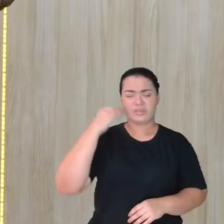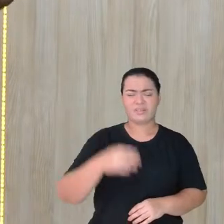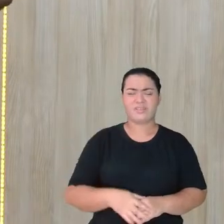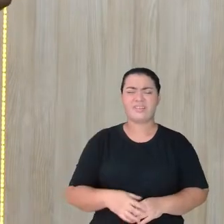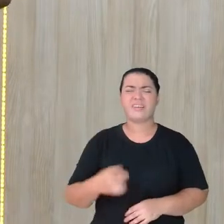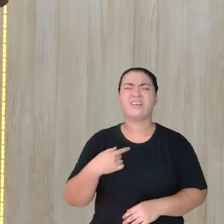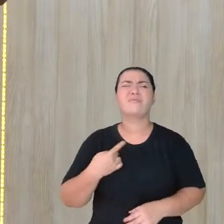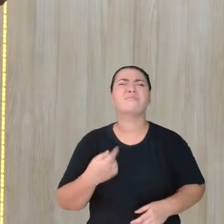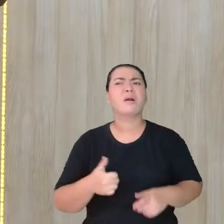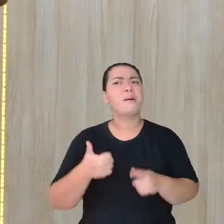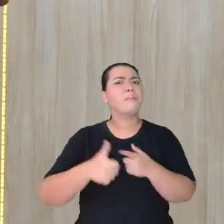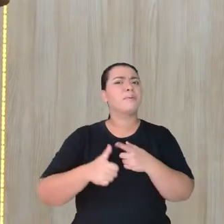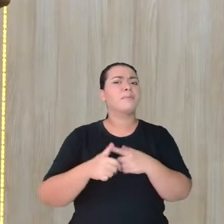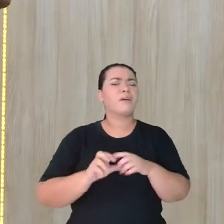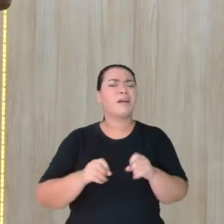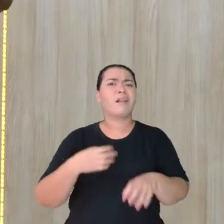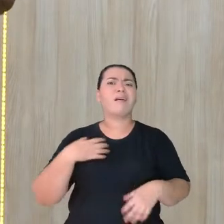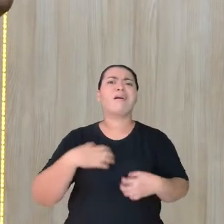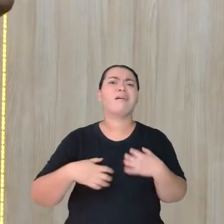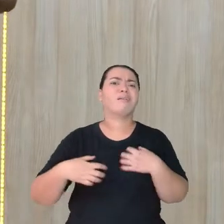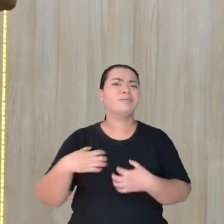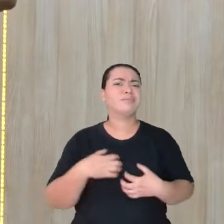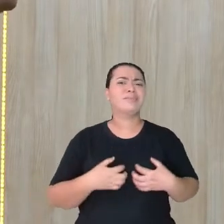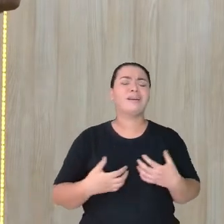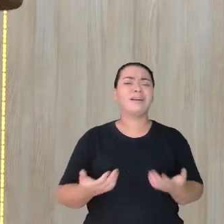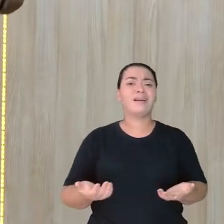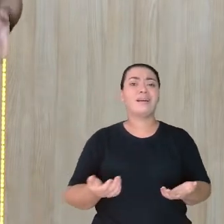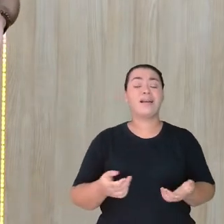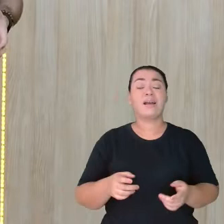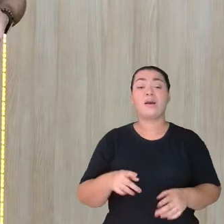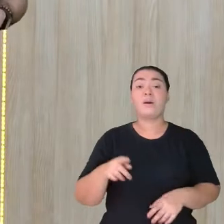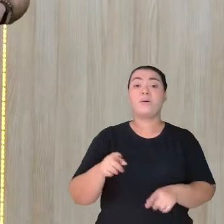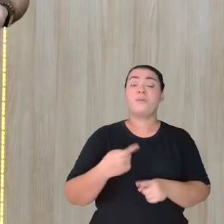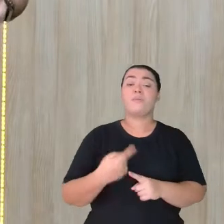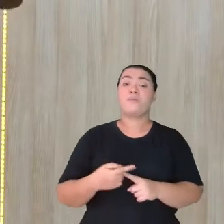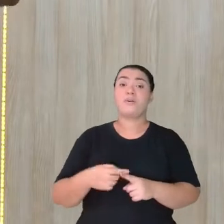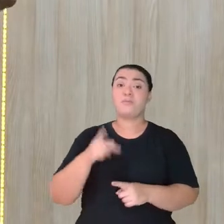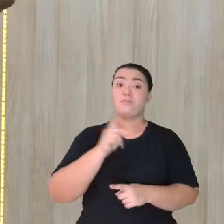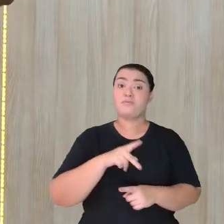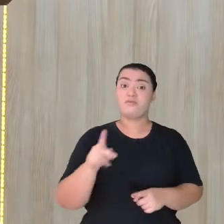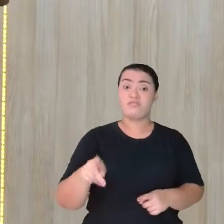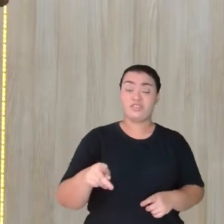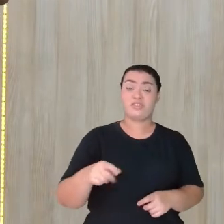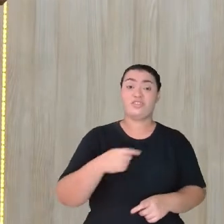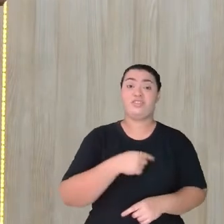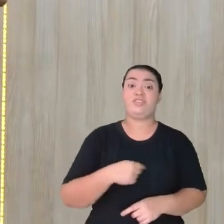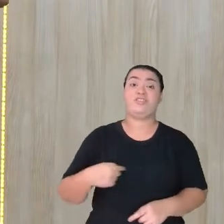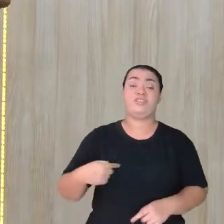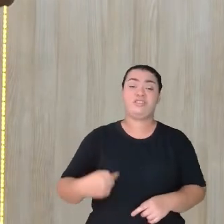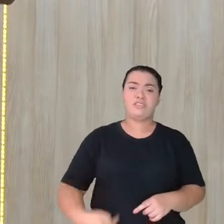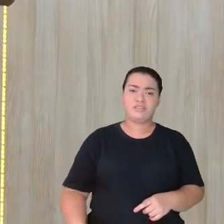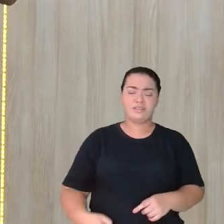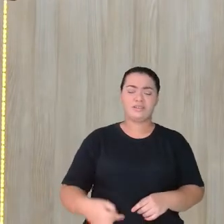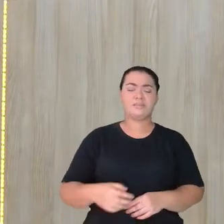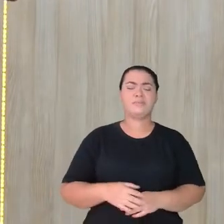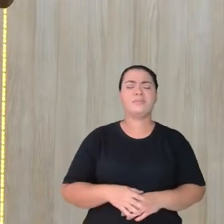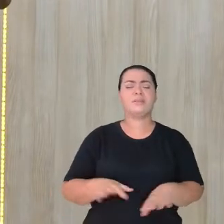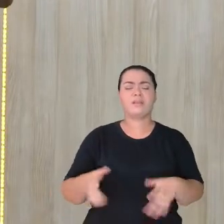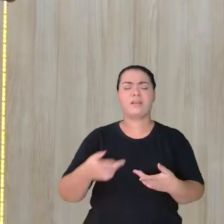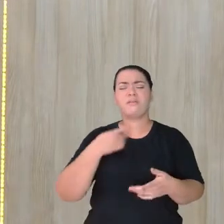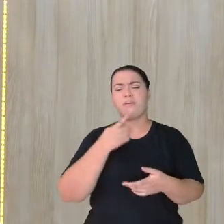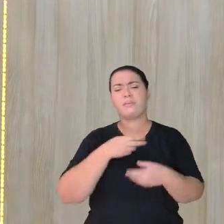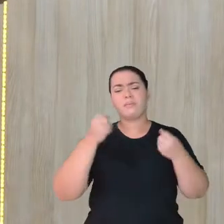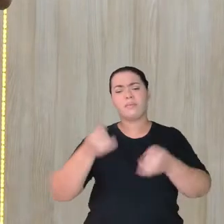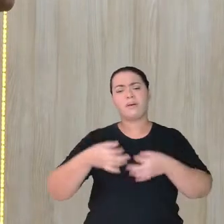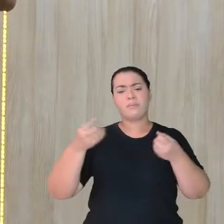agoniado, porque a professora, ela é inclusive chinesa, há muito tempo morando no Brasil, e ela começou a falar